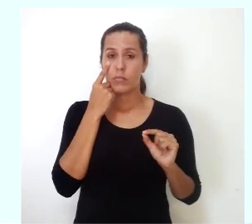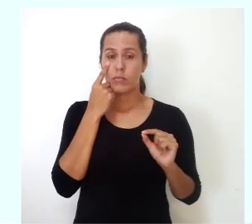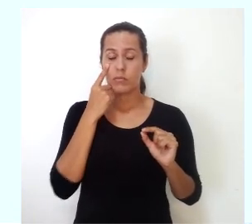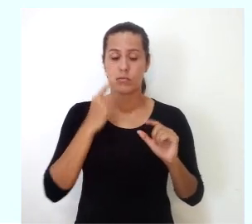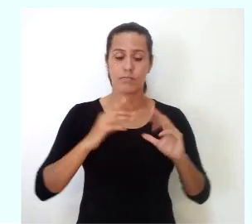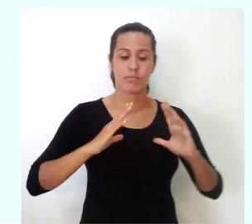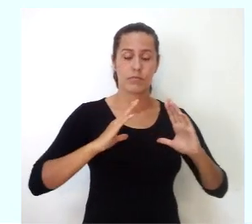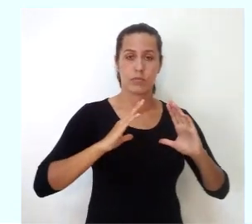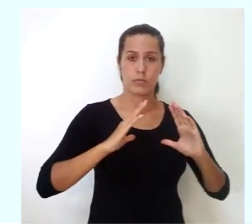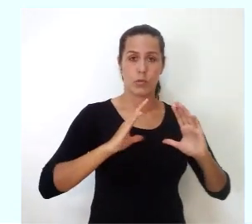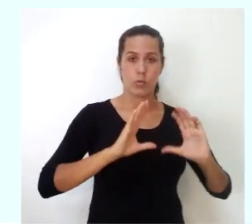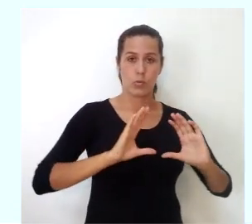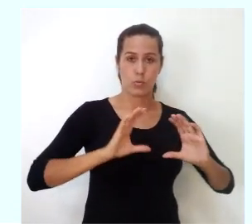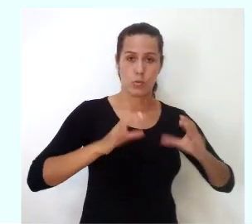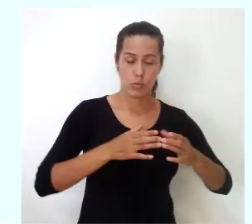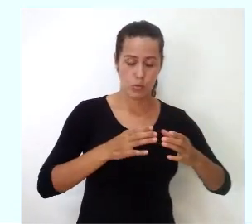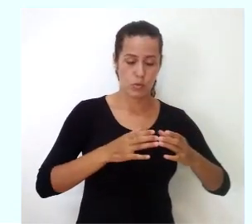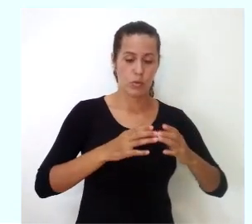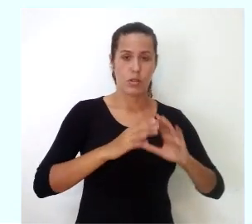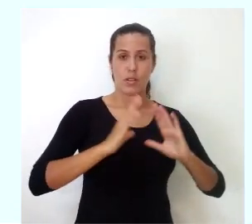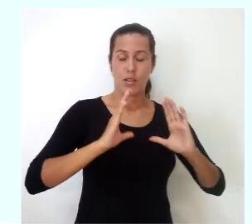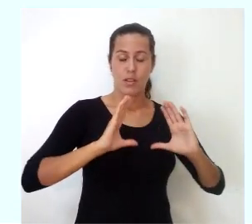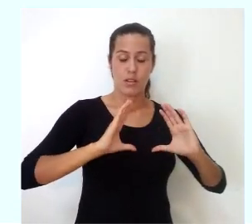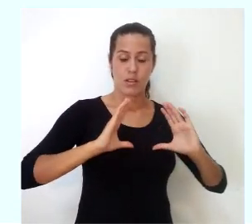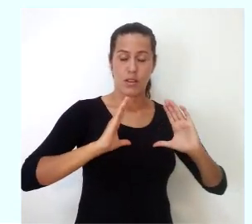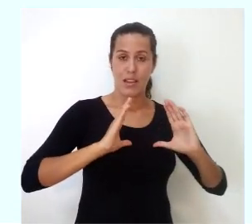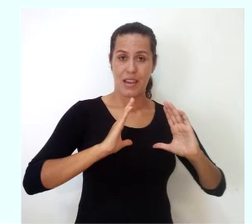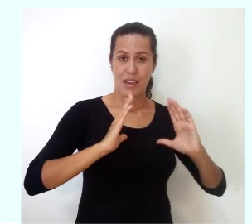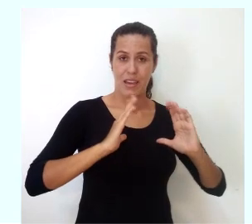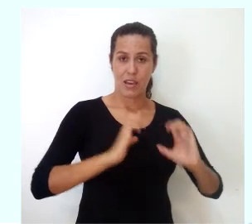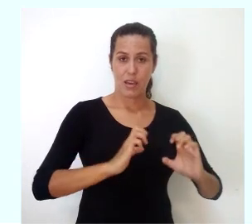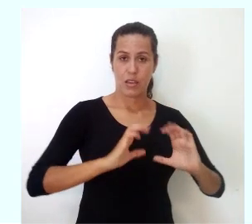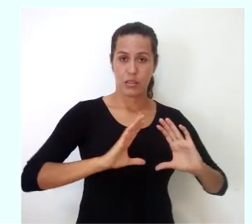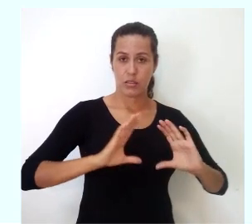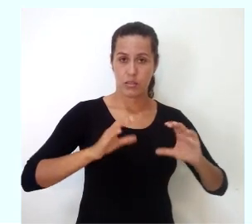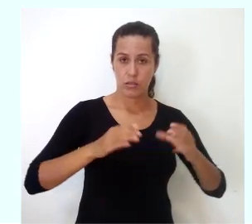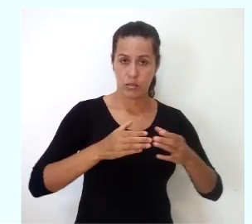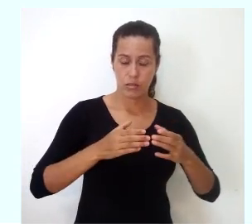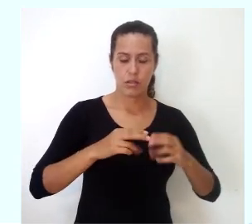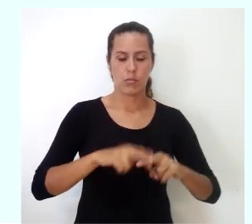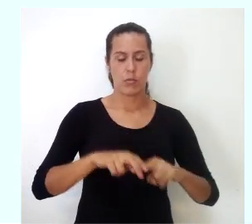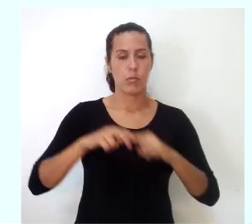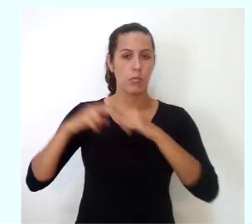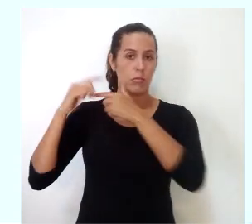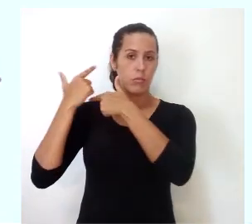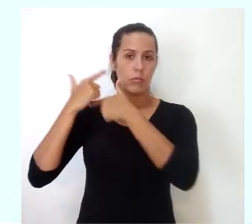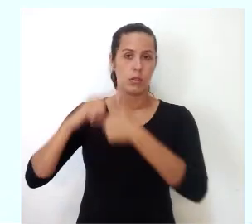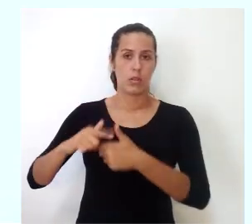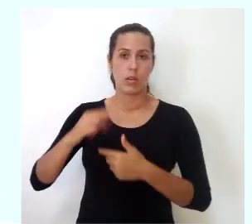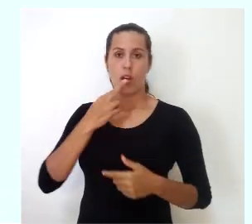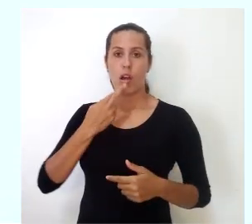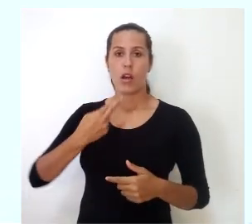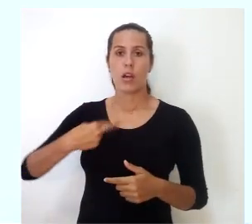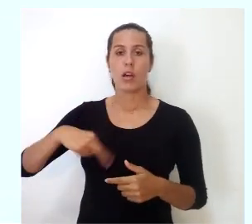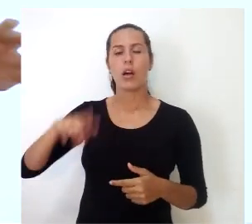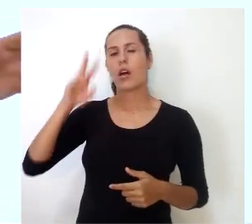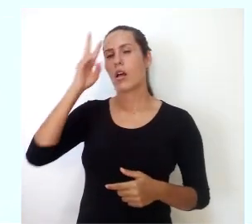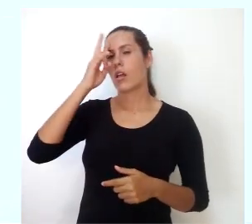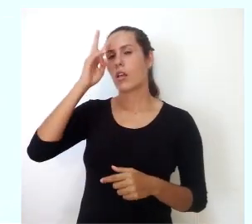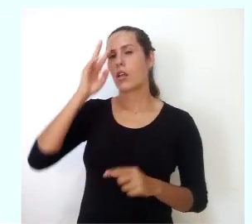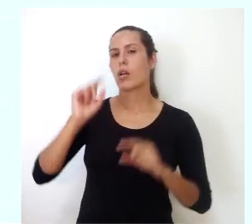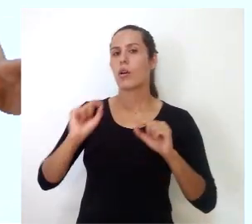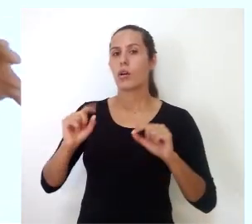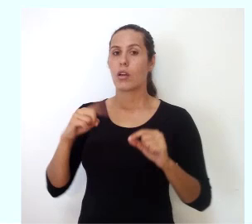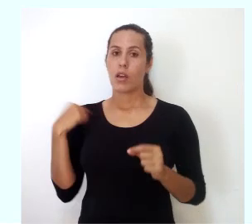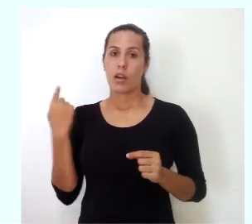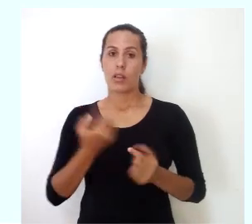ética, certo, que vem através da sua tradição religiosa. Lembrar que justamente que nossa